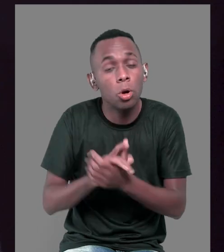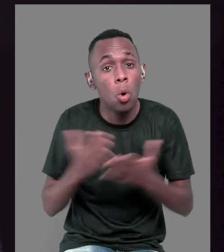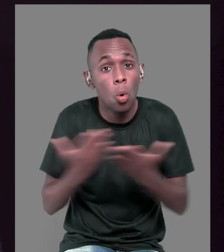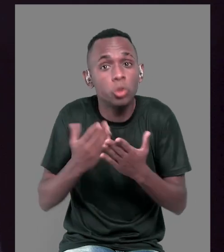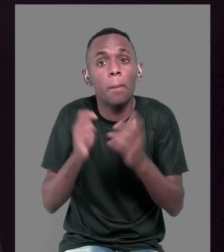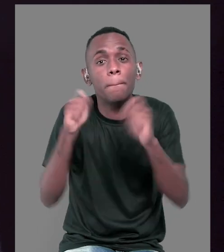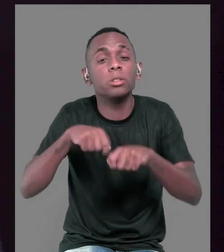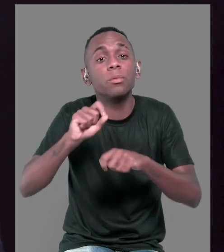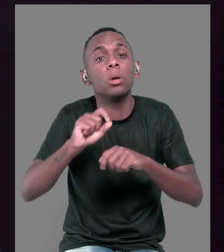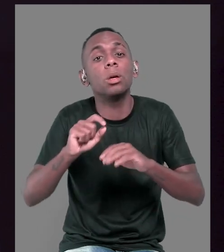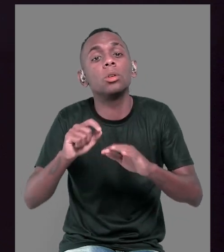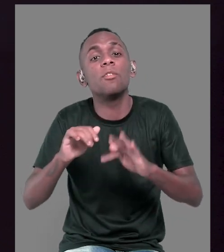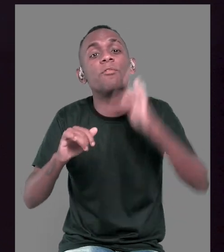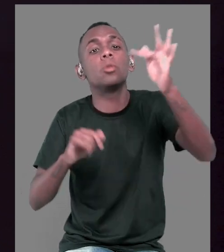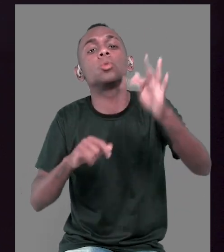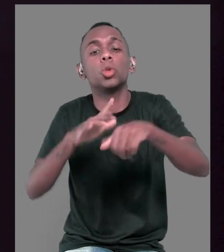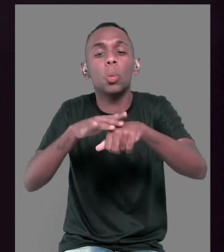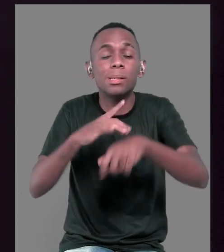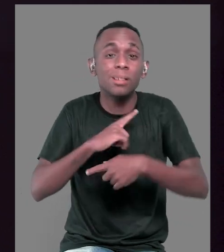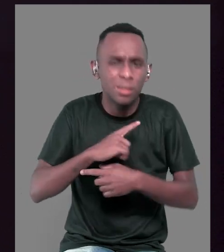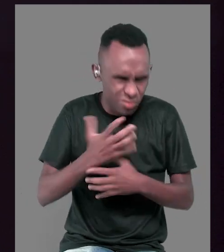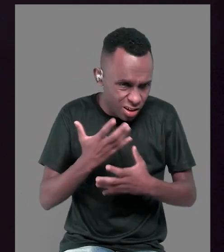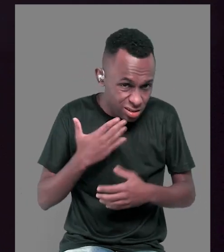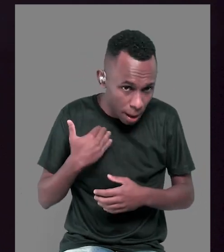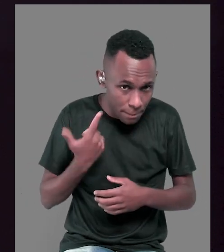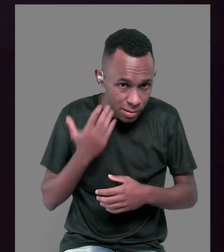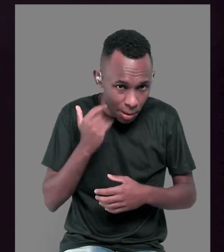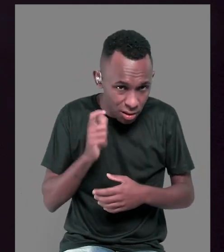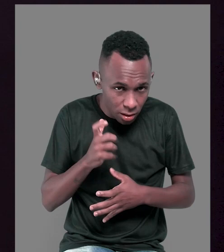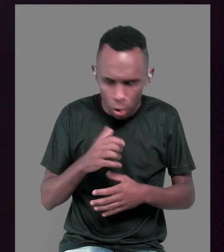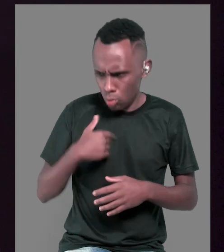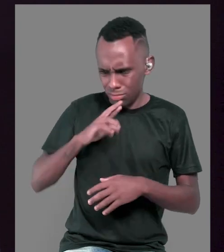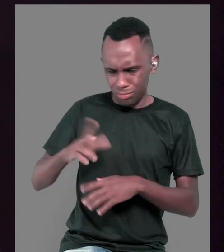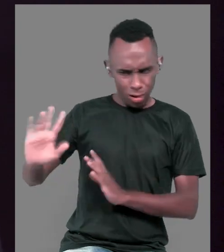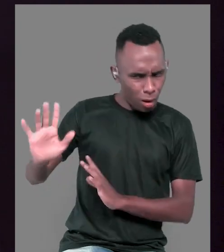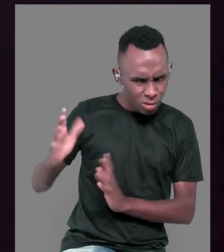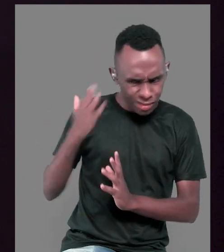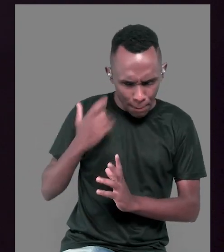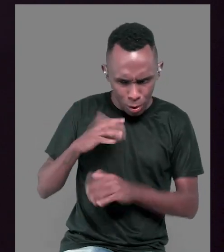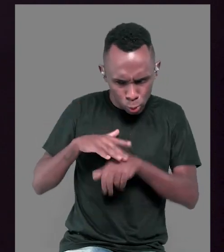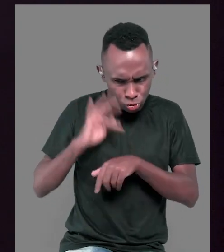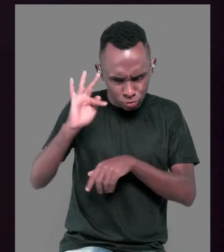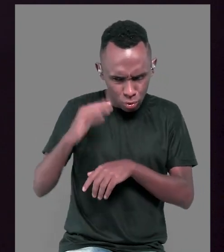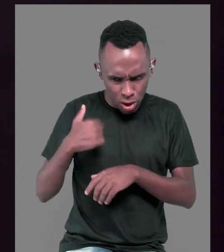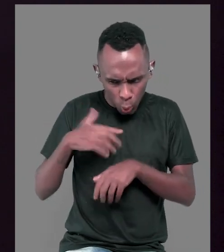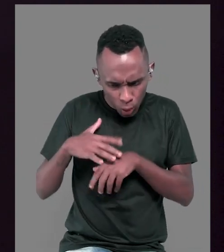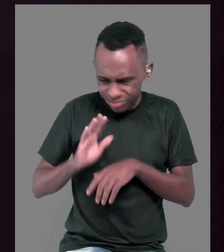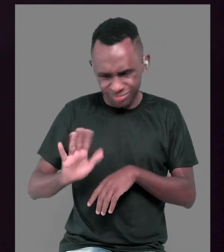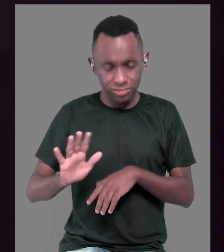desenvolver uma doença. Você quer saber? Eu falei, eu não. Não quero. Mas, assim, eu poderia querer